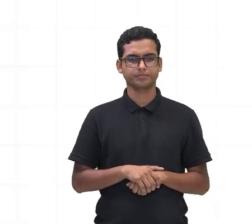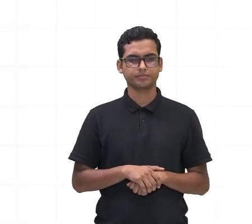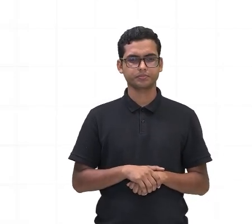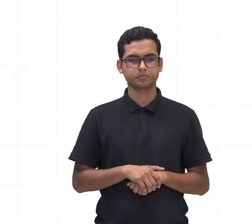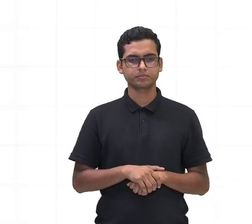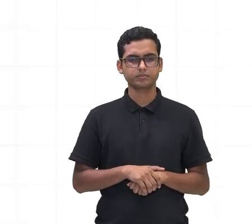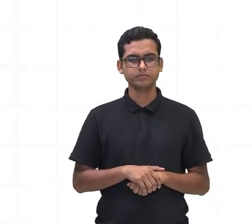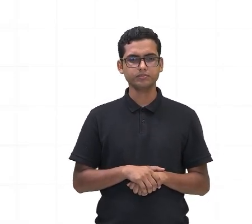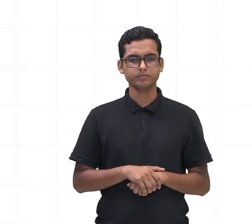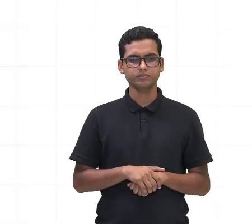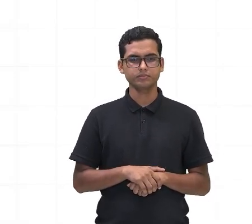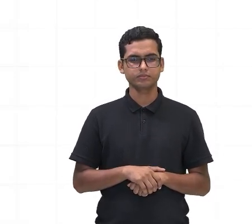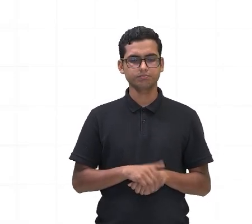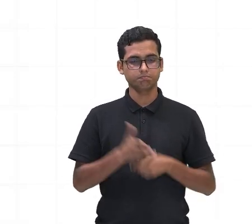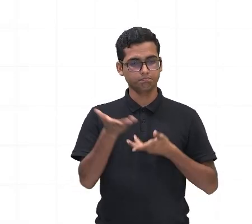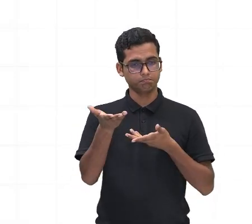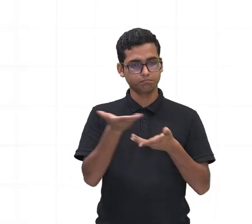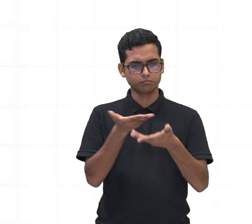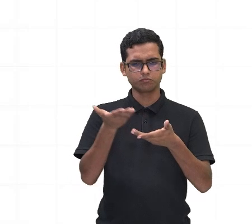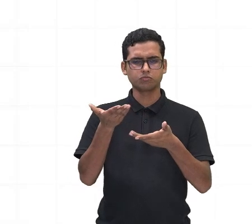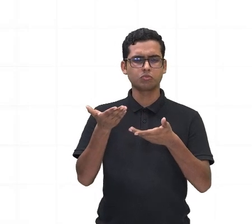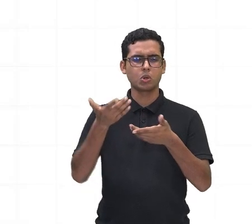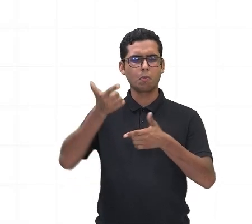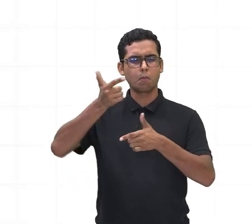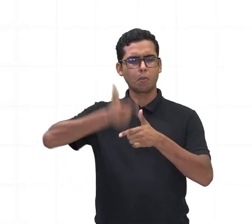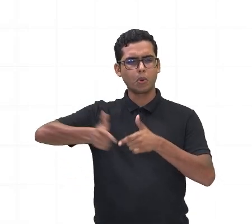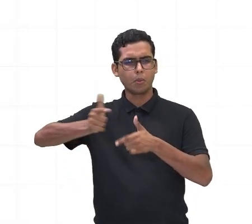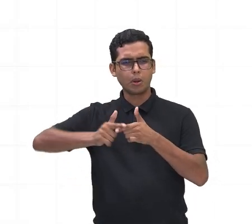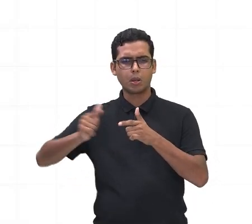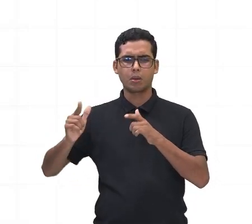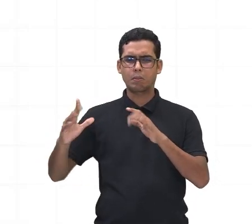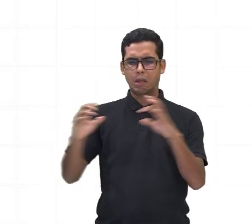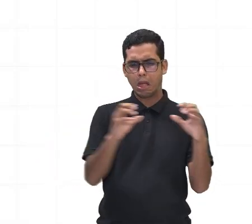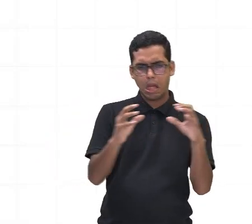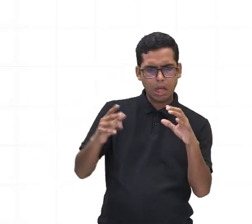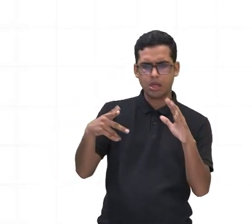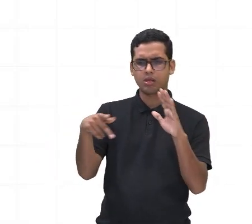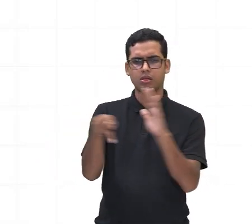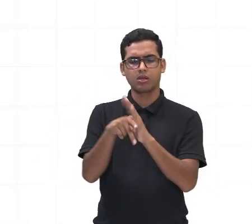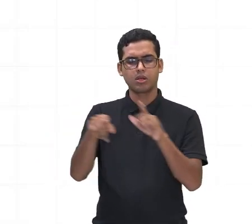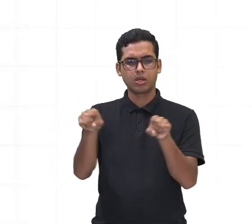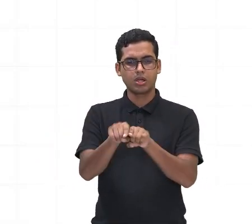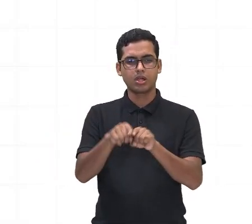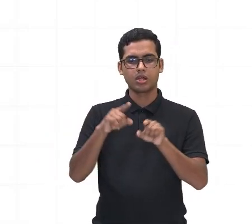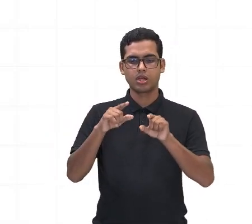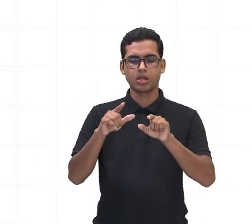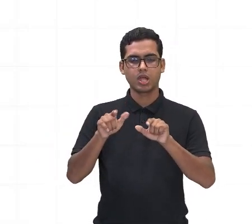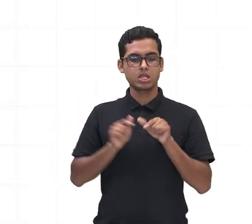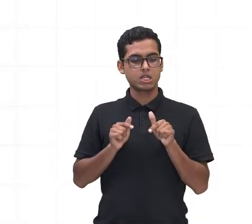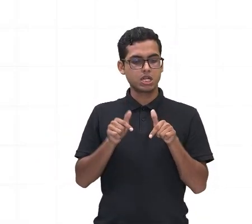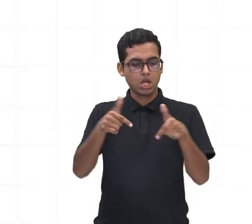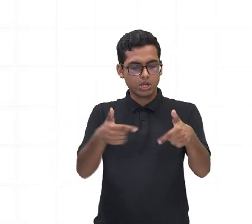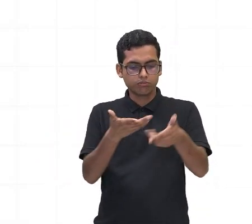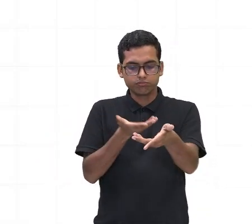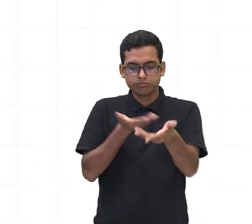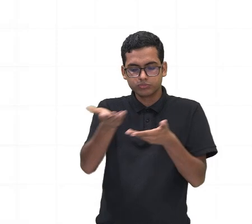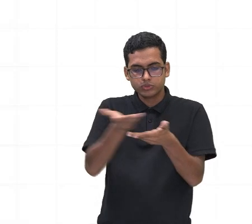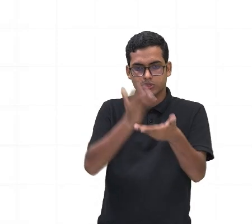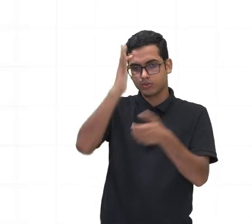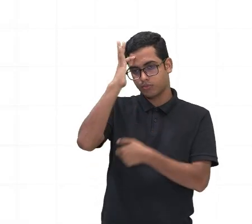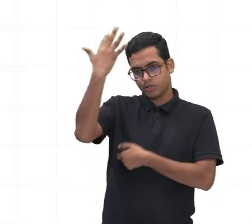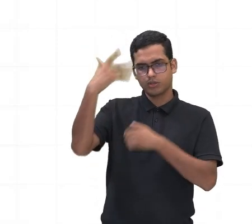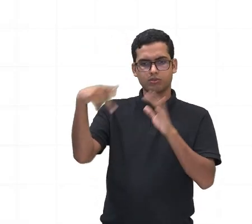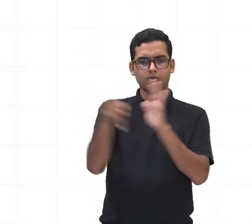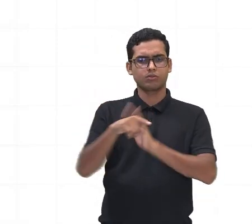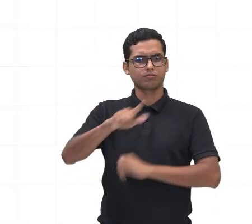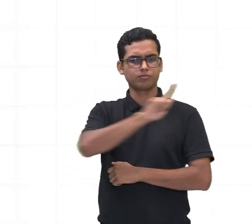e resolver os conflitos. Se houve um caso de intolerância religiosa ali na minha vizinhança, cabe ao